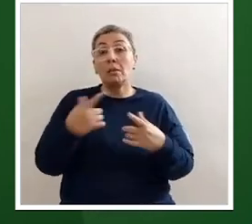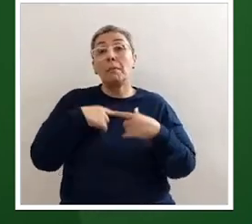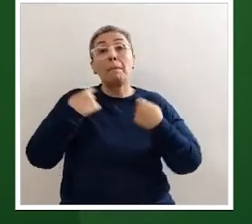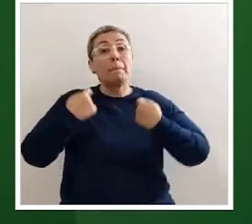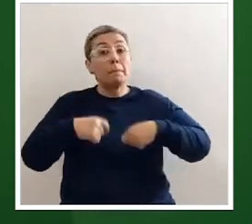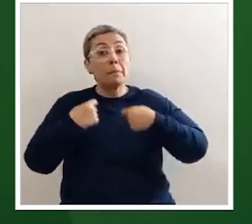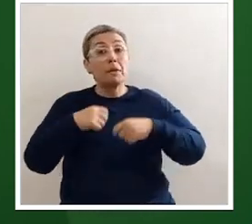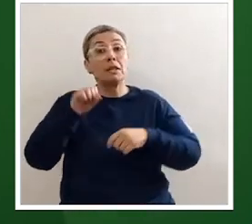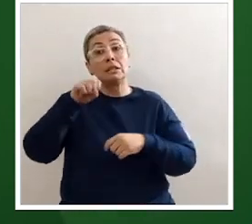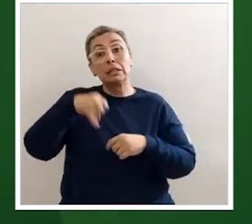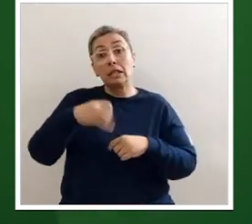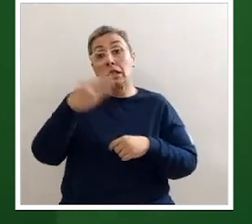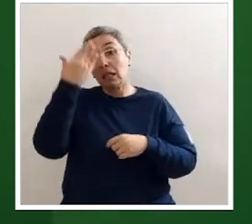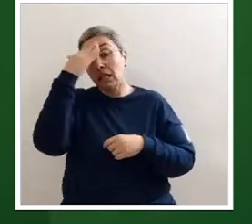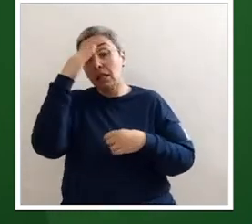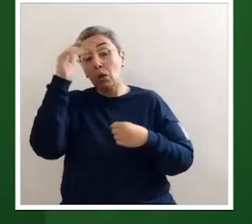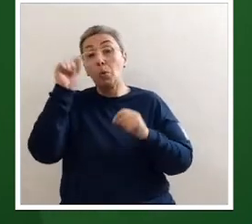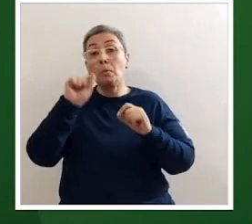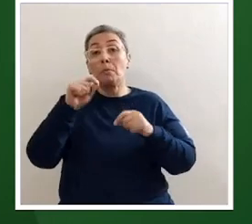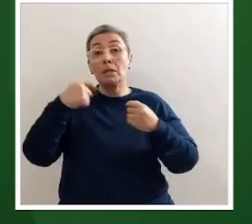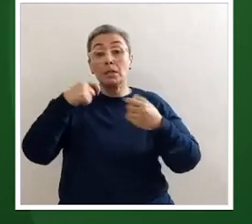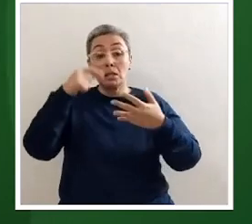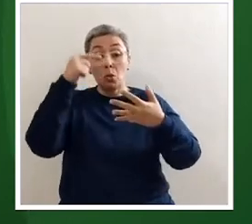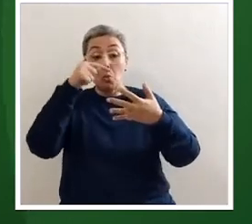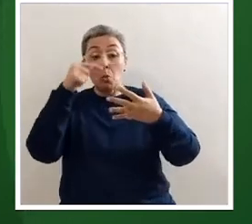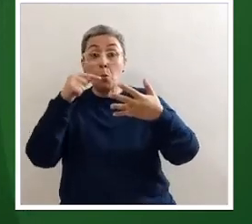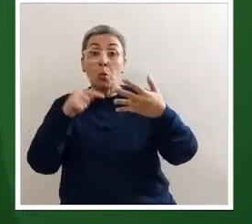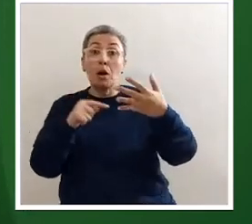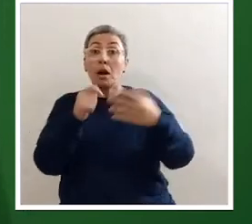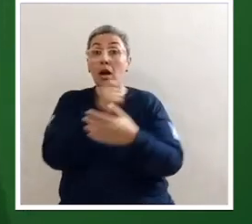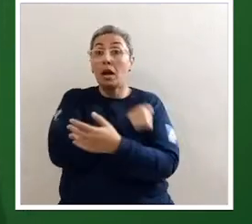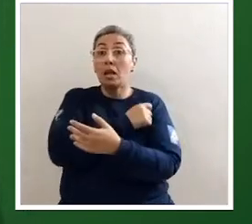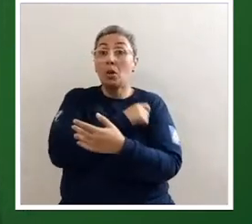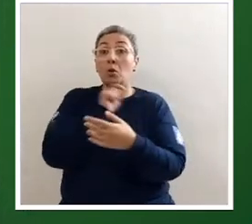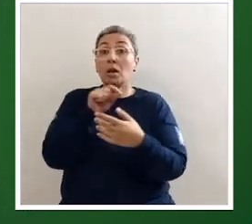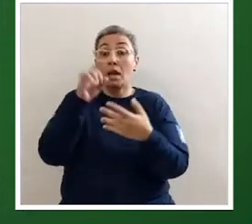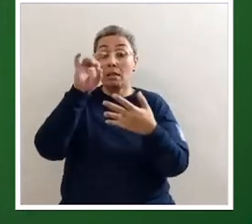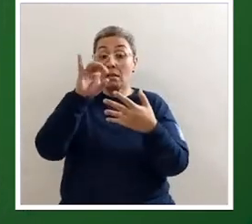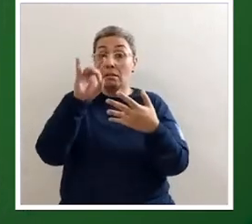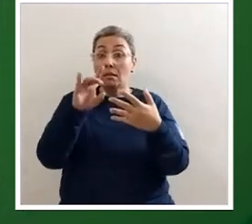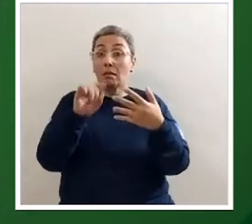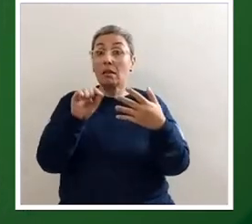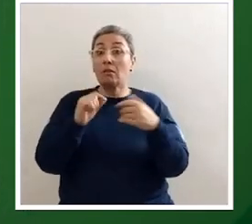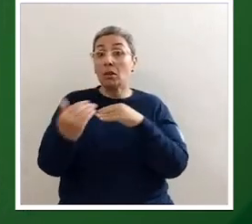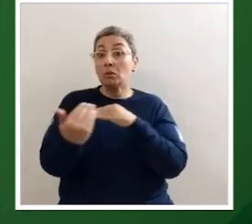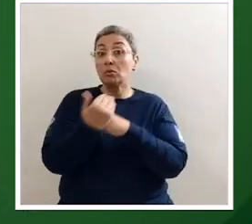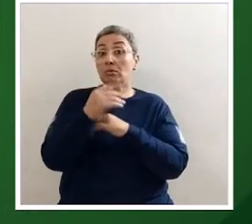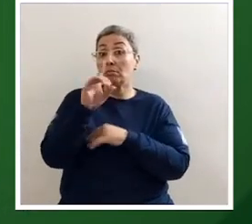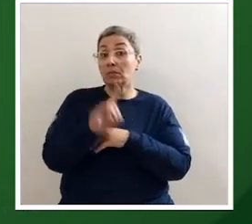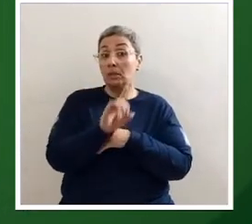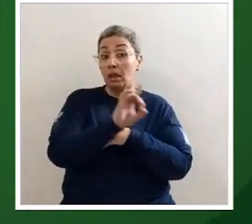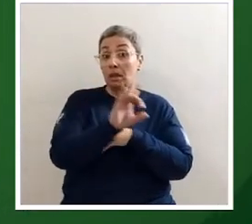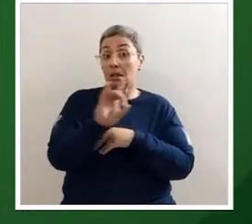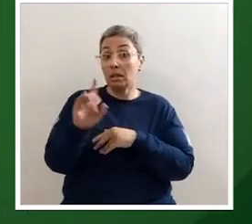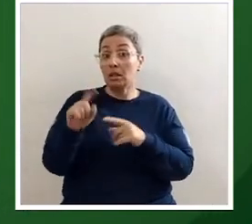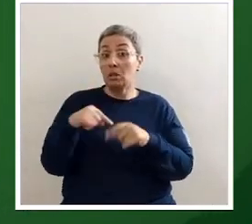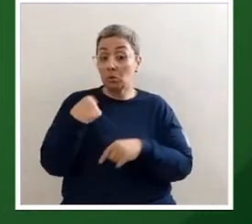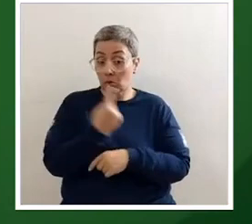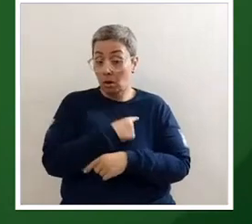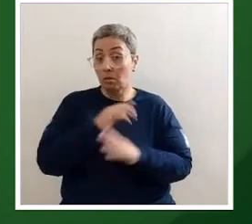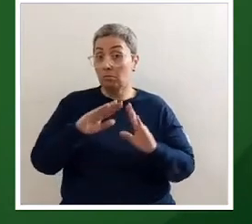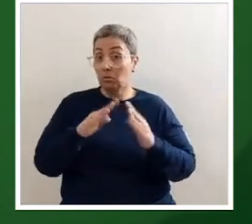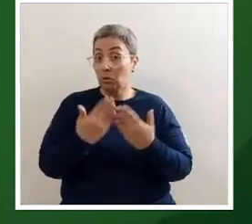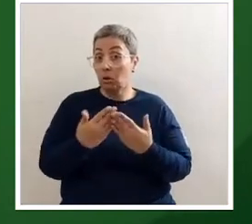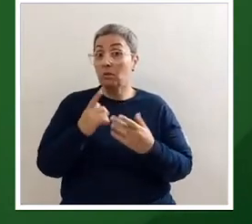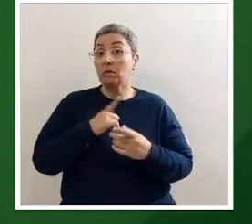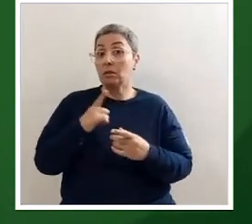precisa sim entender Qual é a necessidade do nosso aluno e que especialista vai poder ajudar naquela deficiência porque nós na